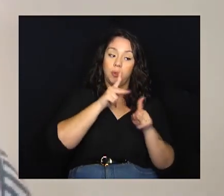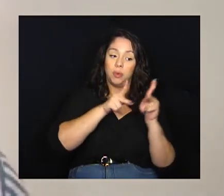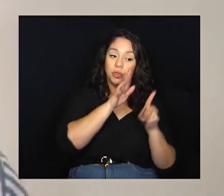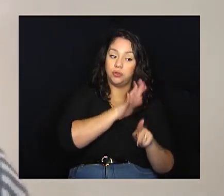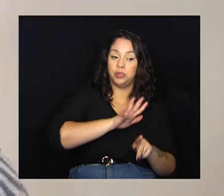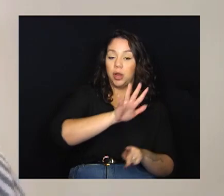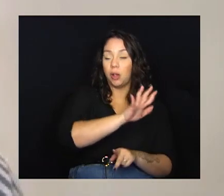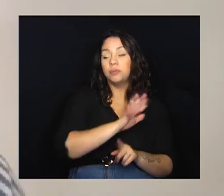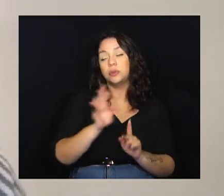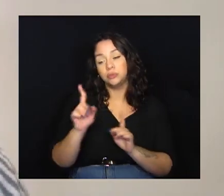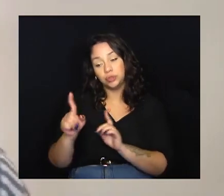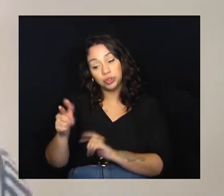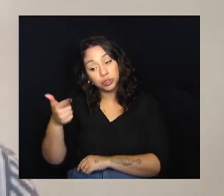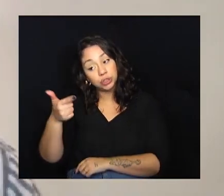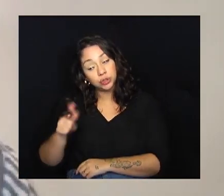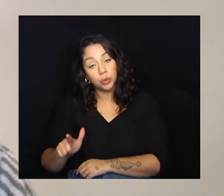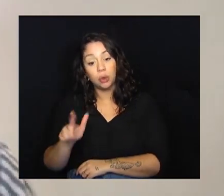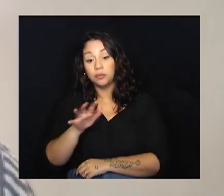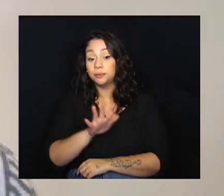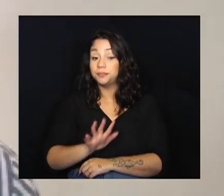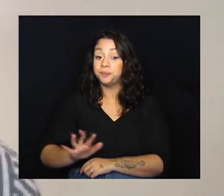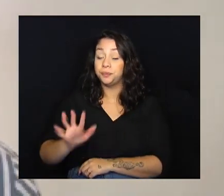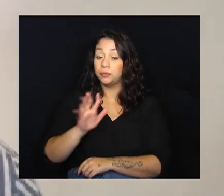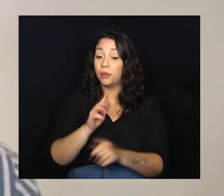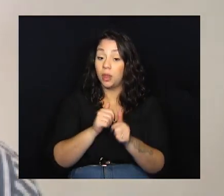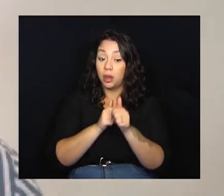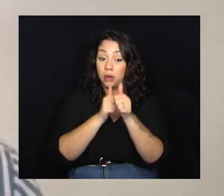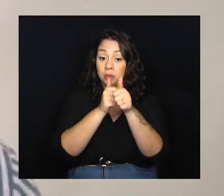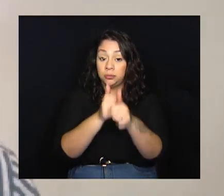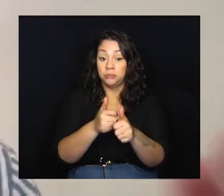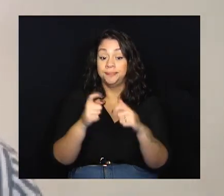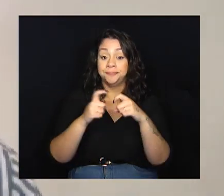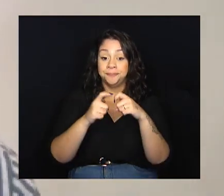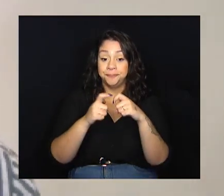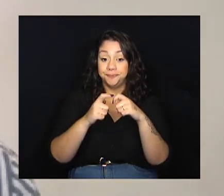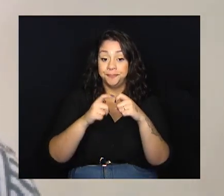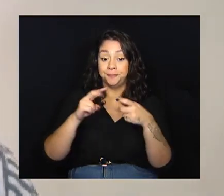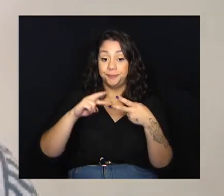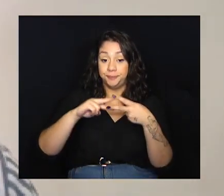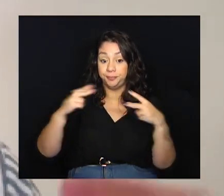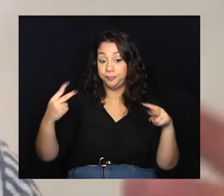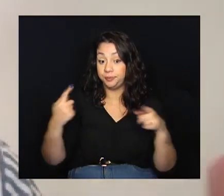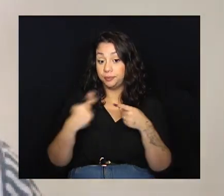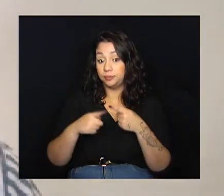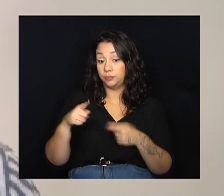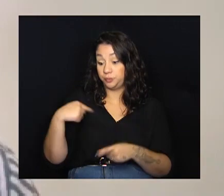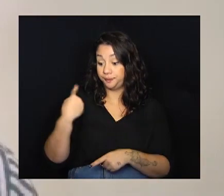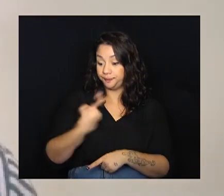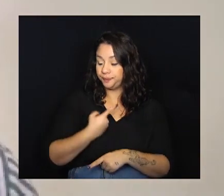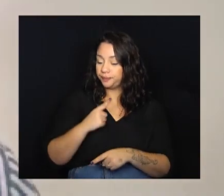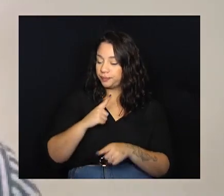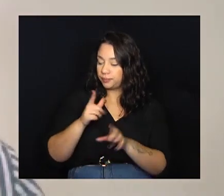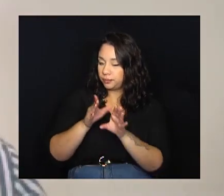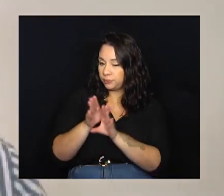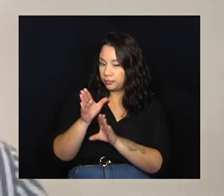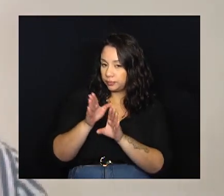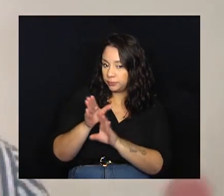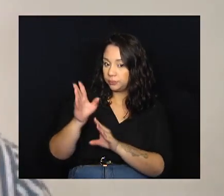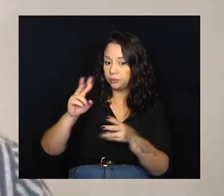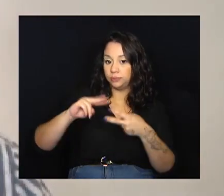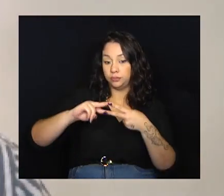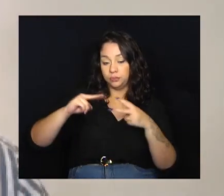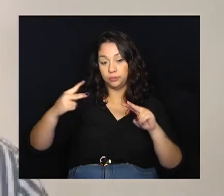isso mais uma vez importante nesse cenários acompanhar com o médico eletricista por exemplo porque somos nós que vamos fazer esse aconselhamento genético